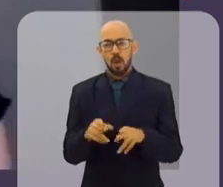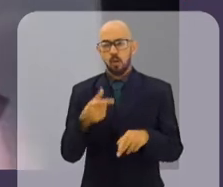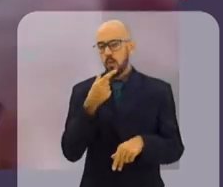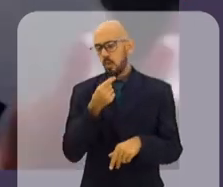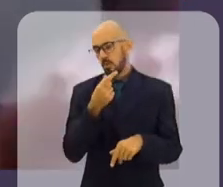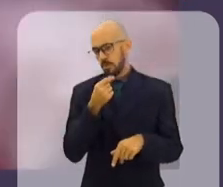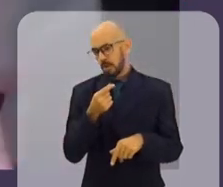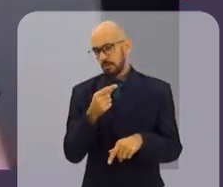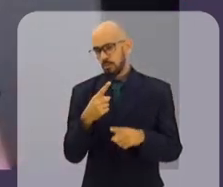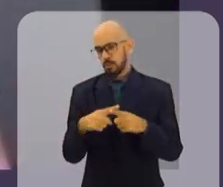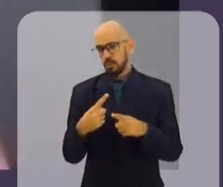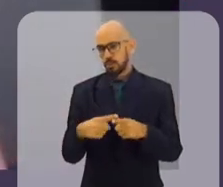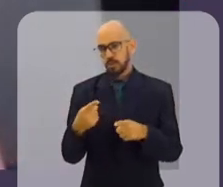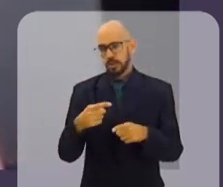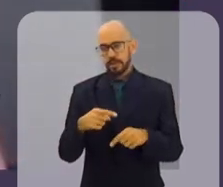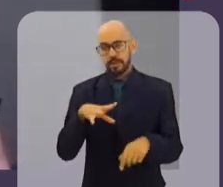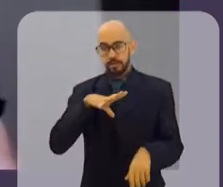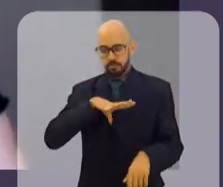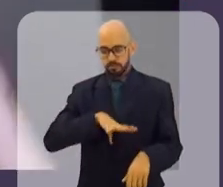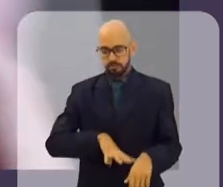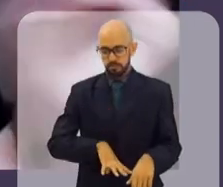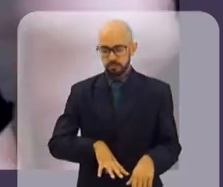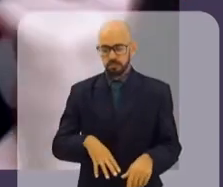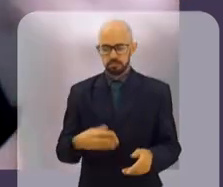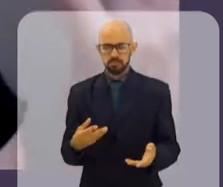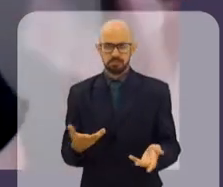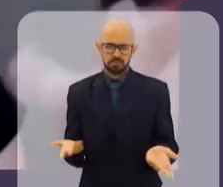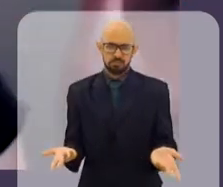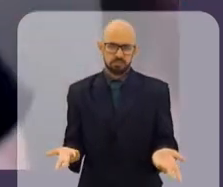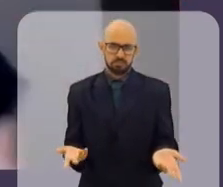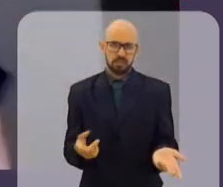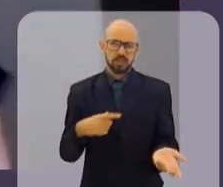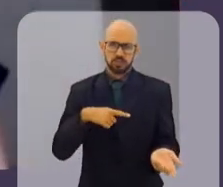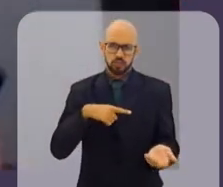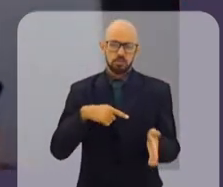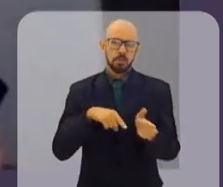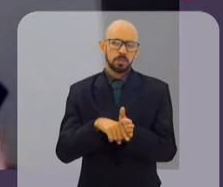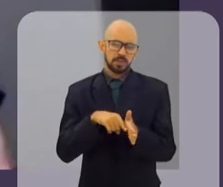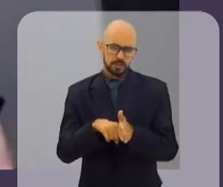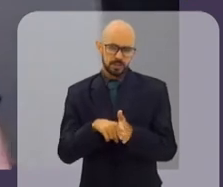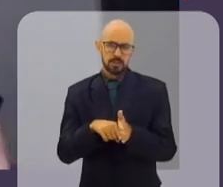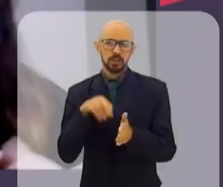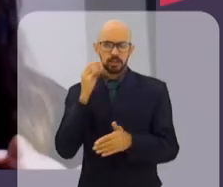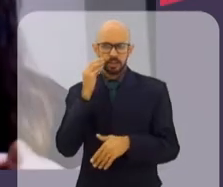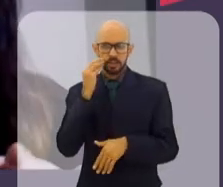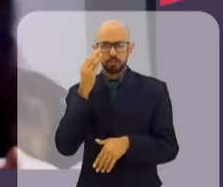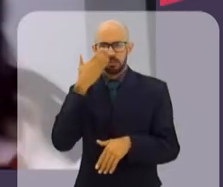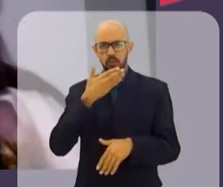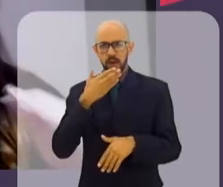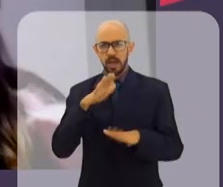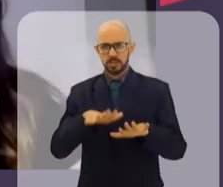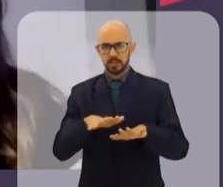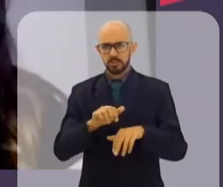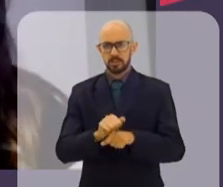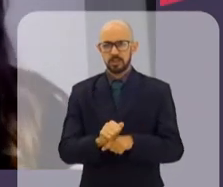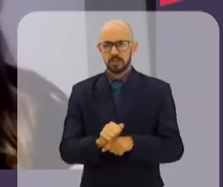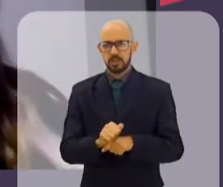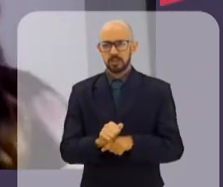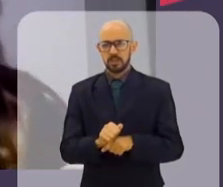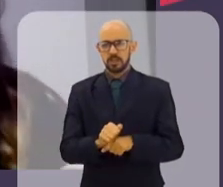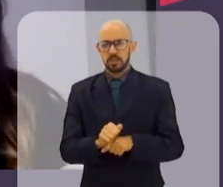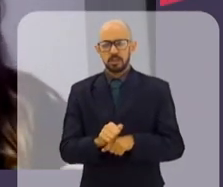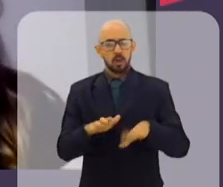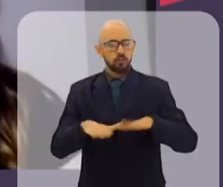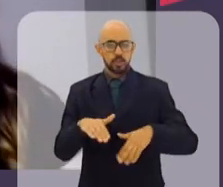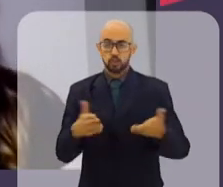quanto homem, porque, por exemplo, menstruava, isso causava... Isso era uma pesquisa que ele estava tentando provar. E é isso 10 anos atrás. Eu acho que hoje esse